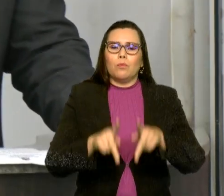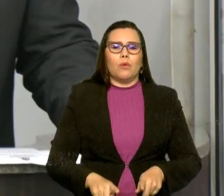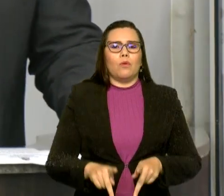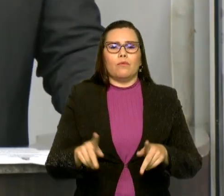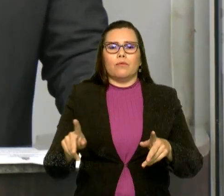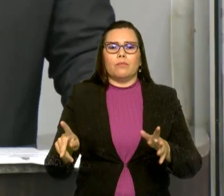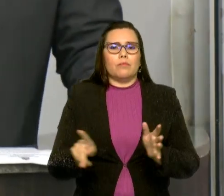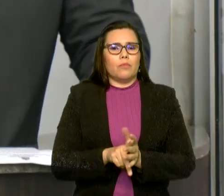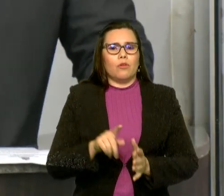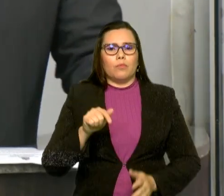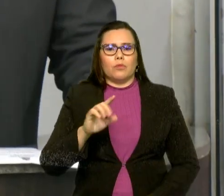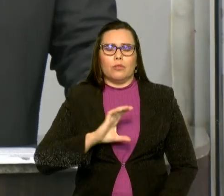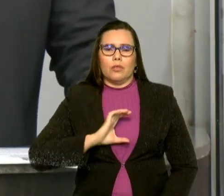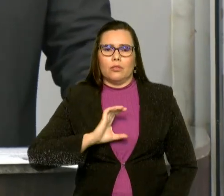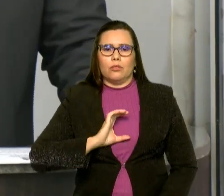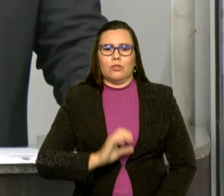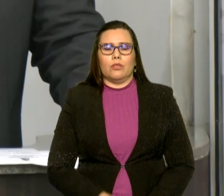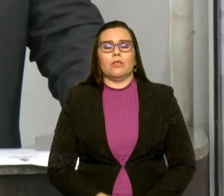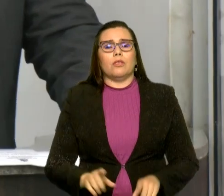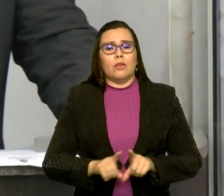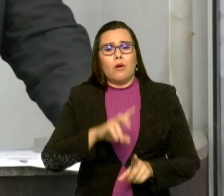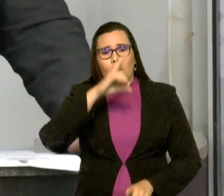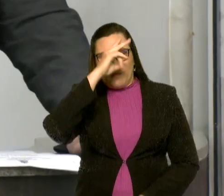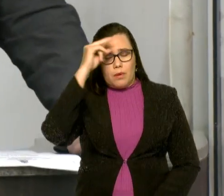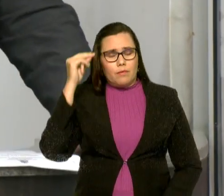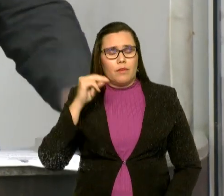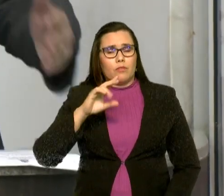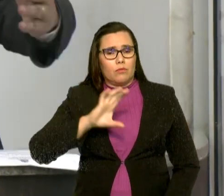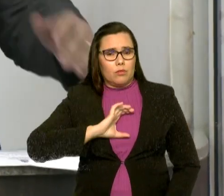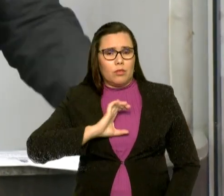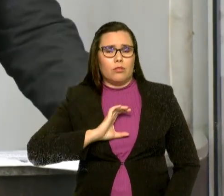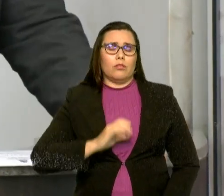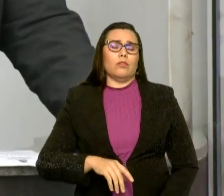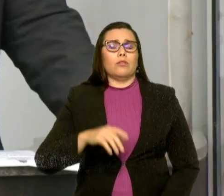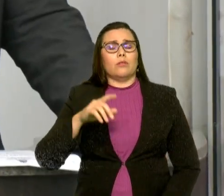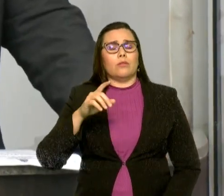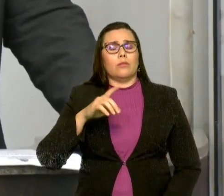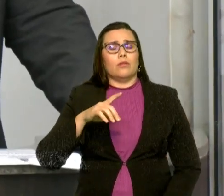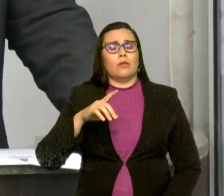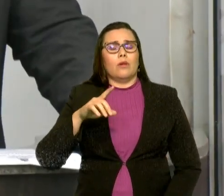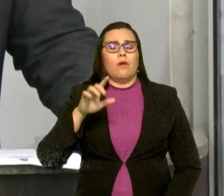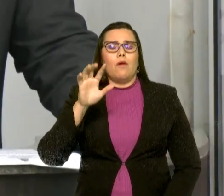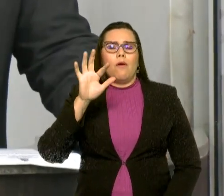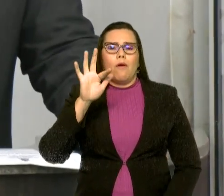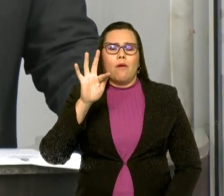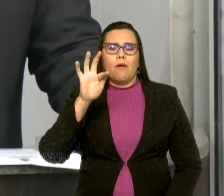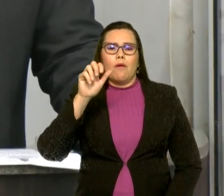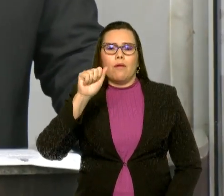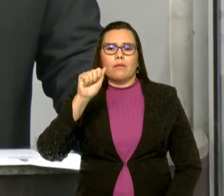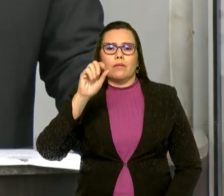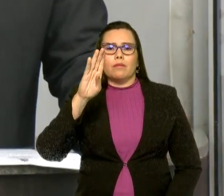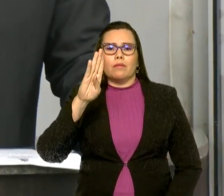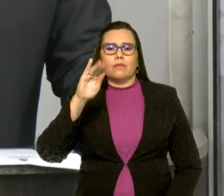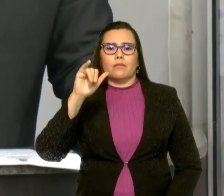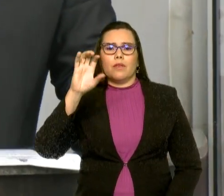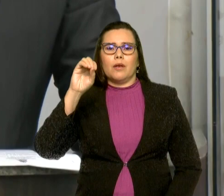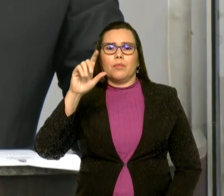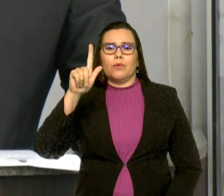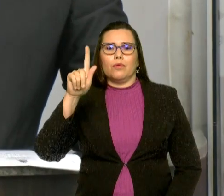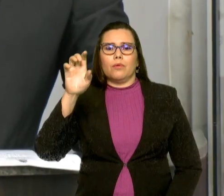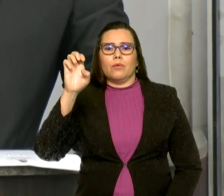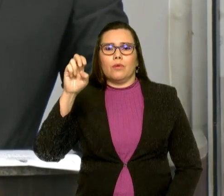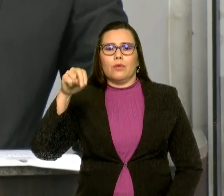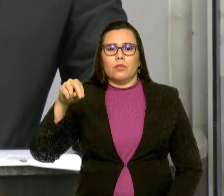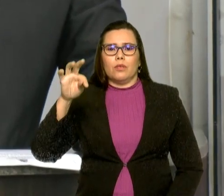caxiense, na pessoa do nosso prefeito Fábio Gentil, que muito bem nos recebeu aqui na cidade de Caxias para mais uma edição